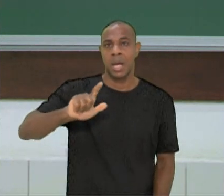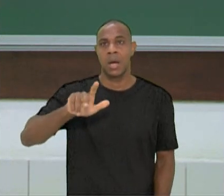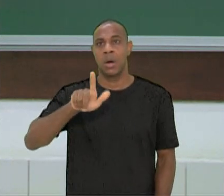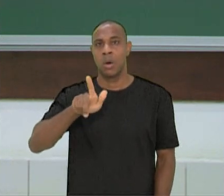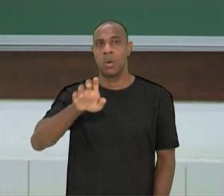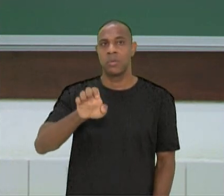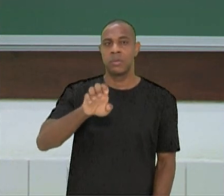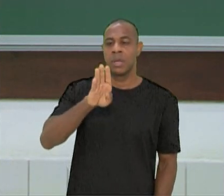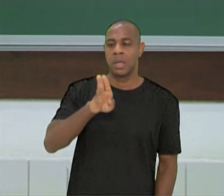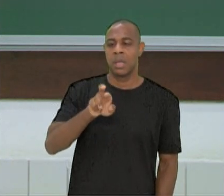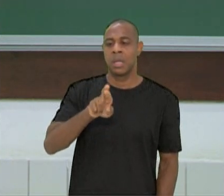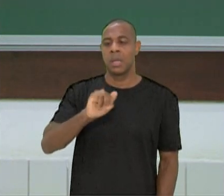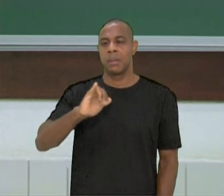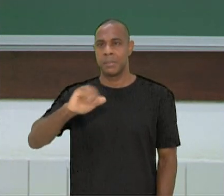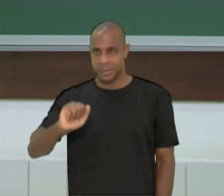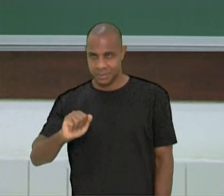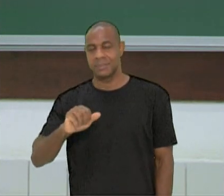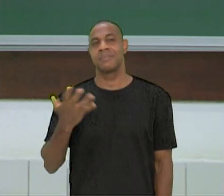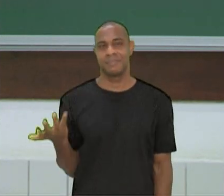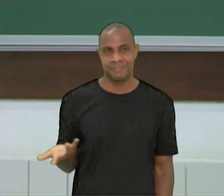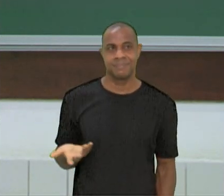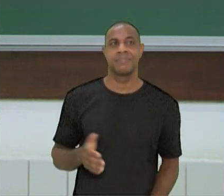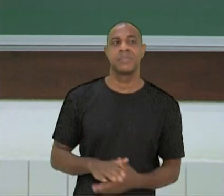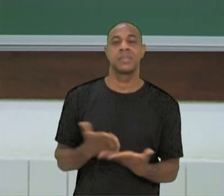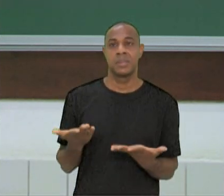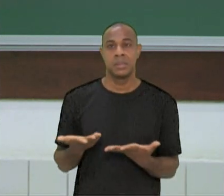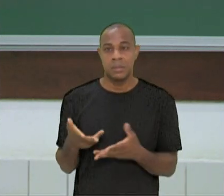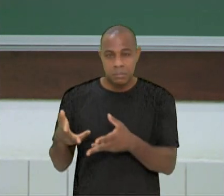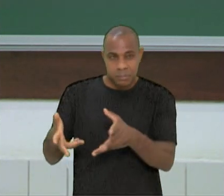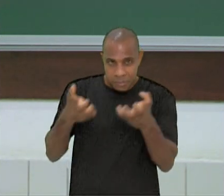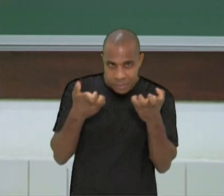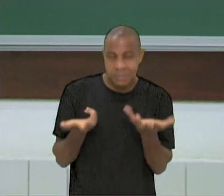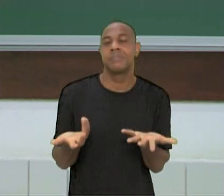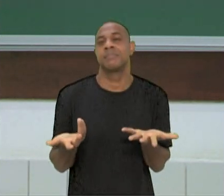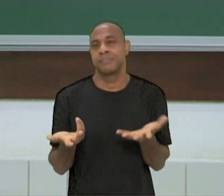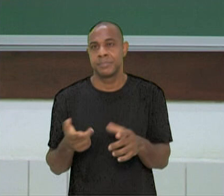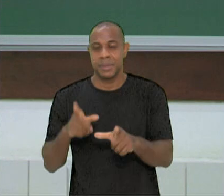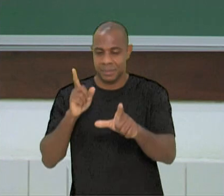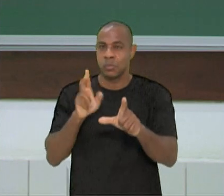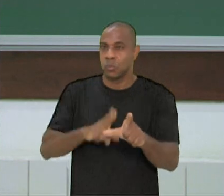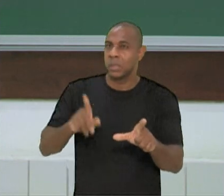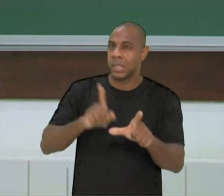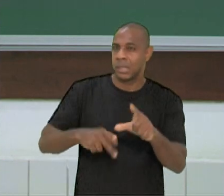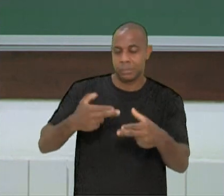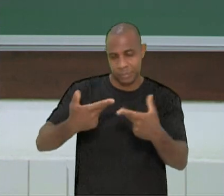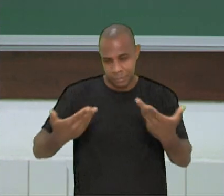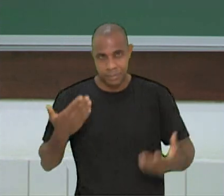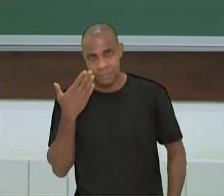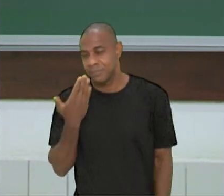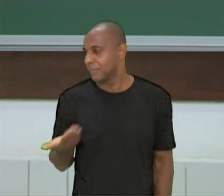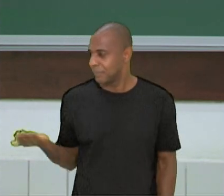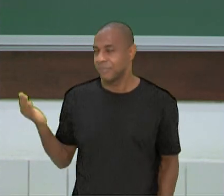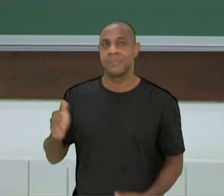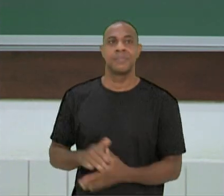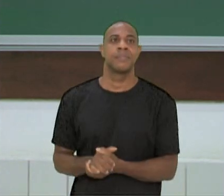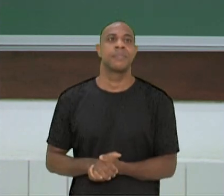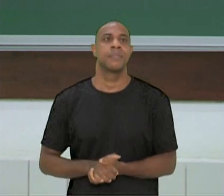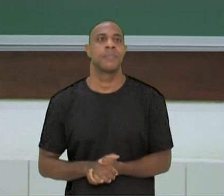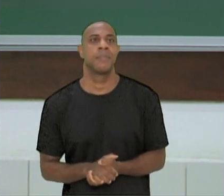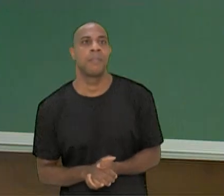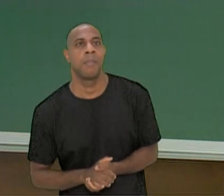tem um pouco a ver com matemática também. Então, se liga na expressão algébrica, porque é bastante importante para você. Vamos lá.